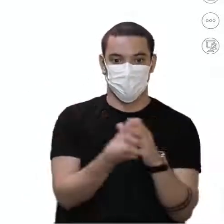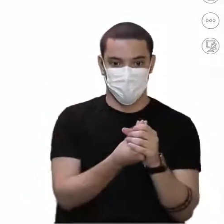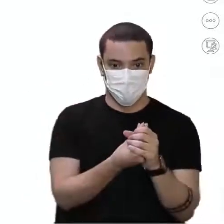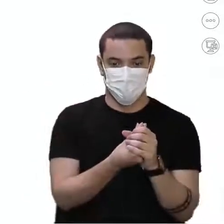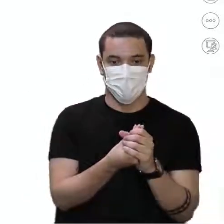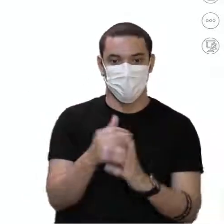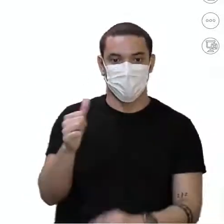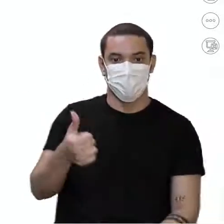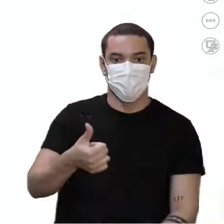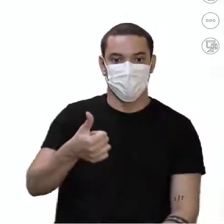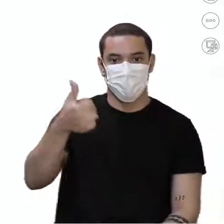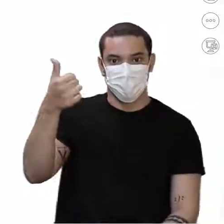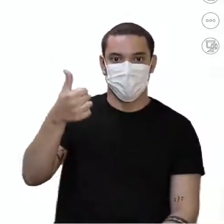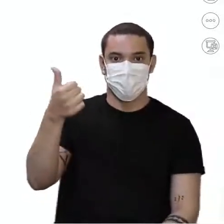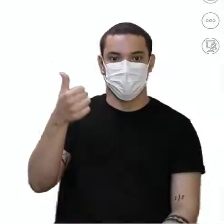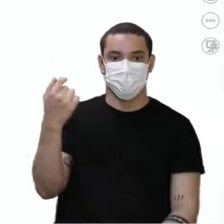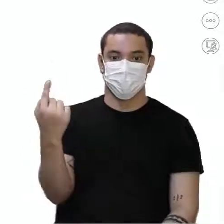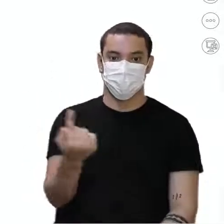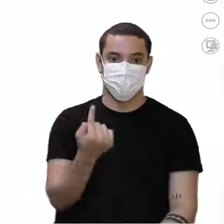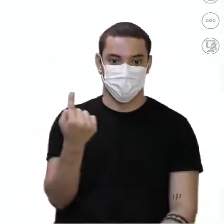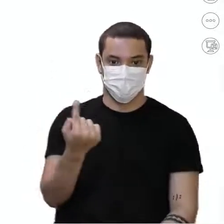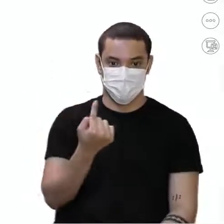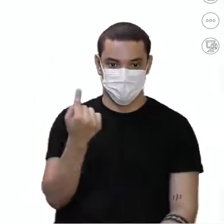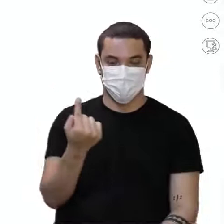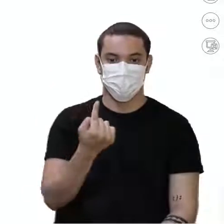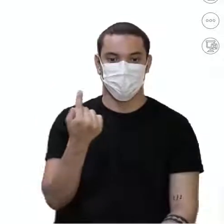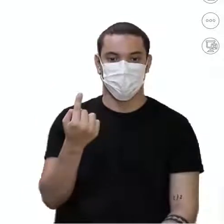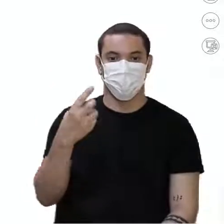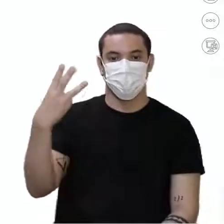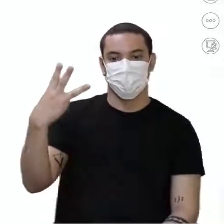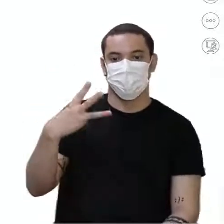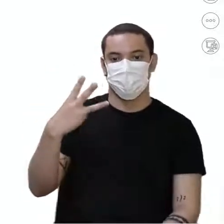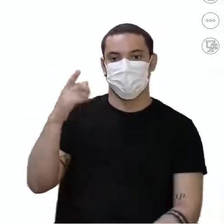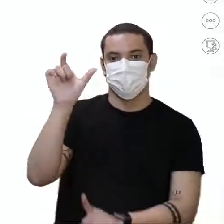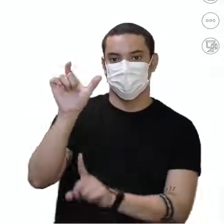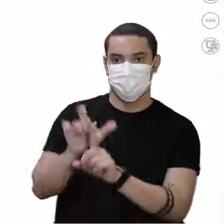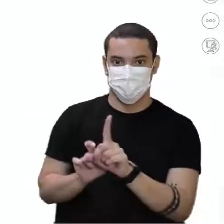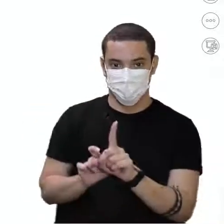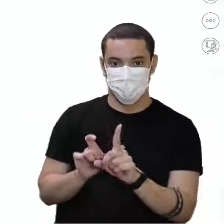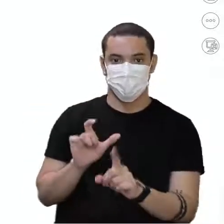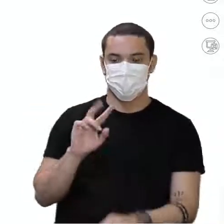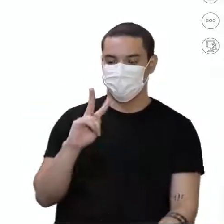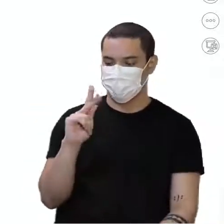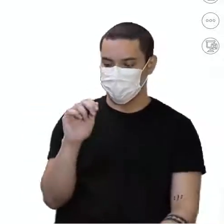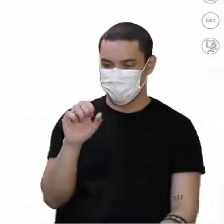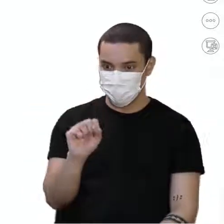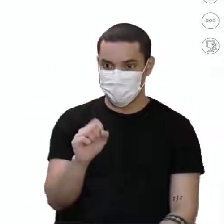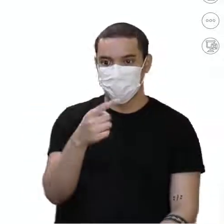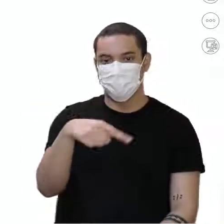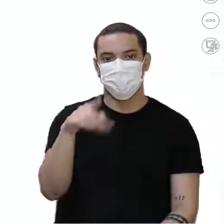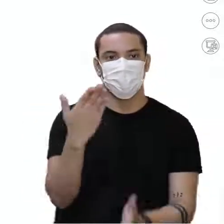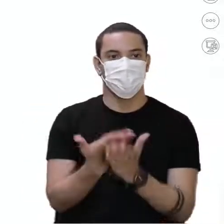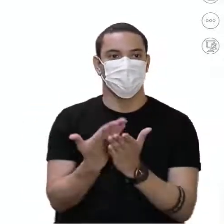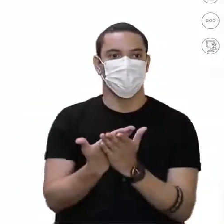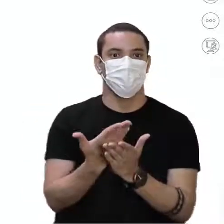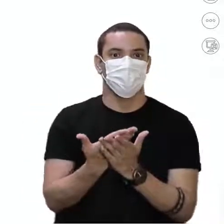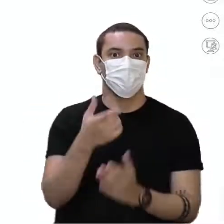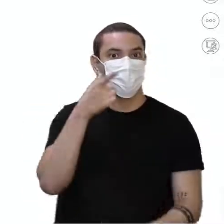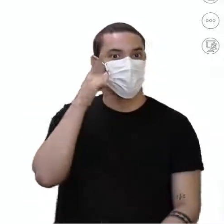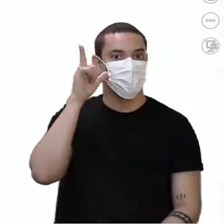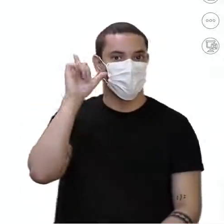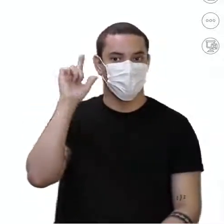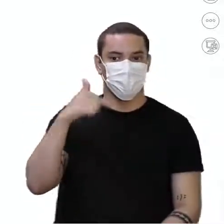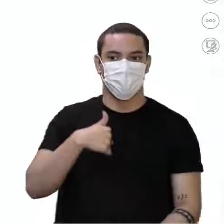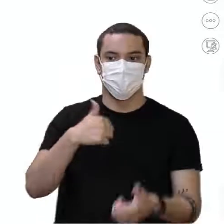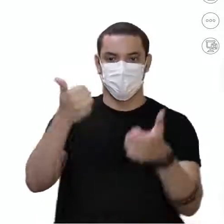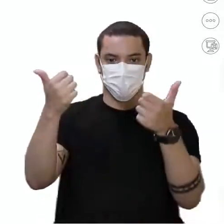e para a primeira pessoa do singular e has com a terceira pessoa do singular. Isso vocês já viram na aula de ontem, já